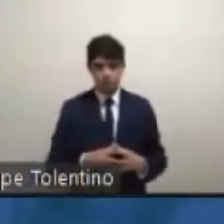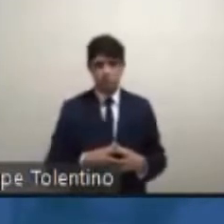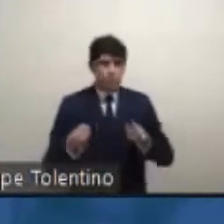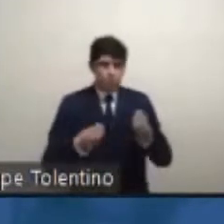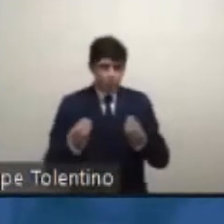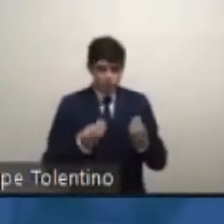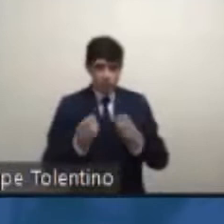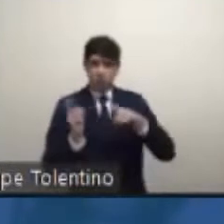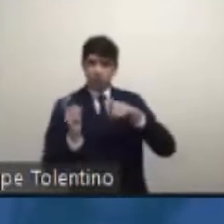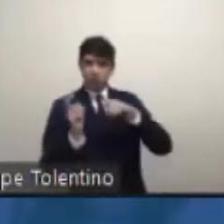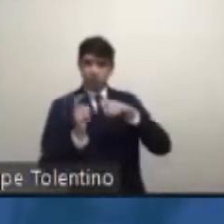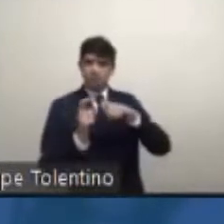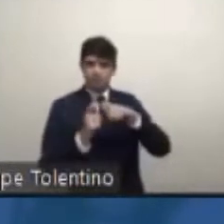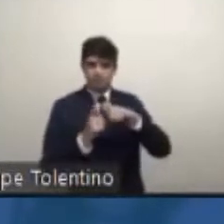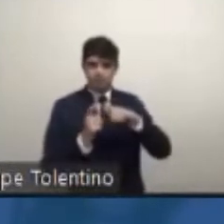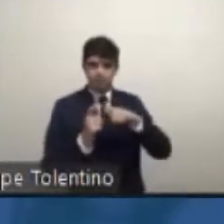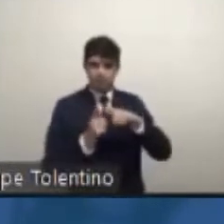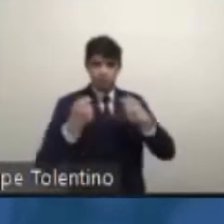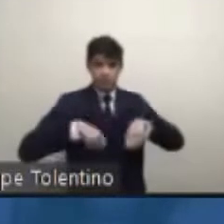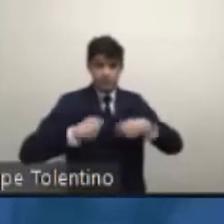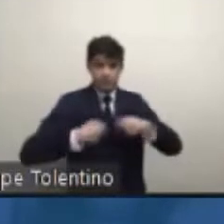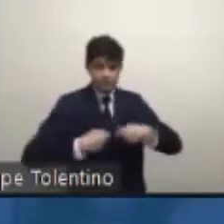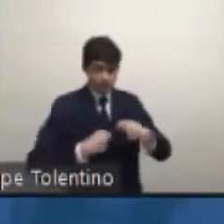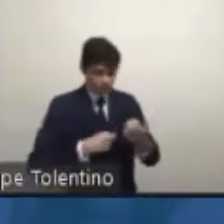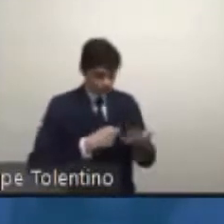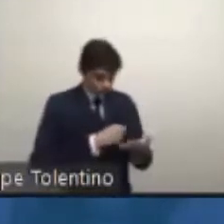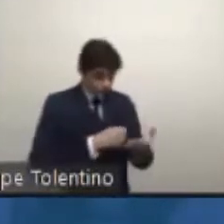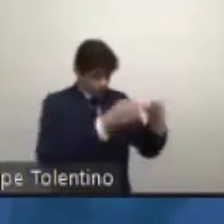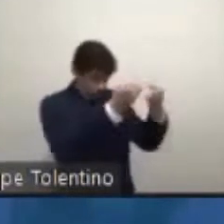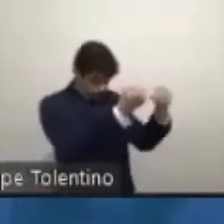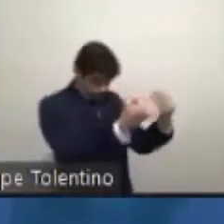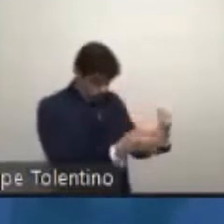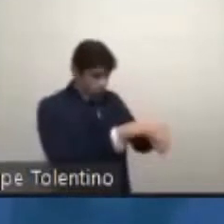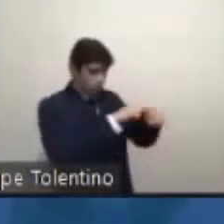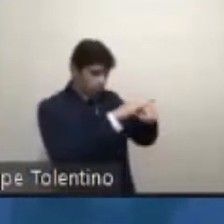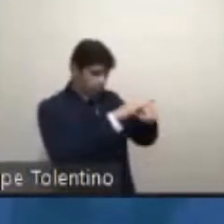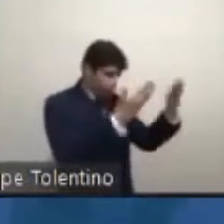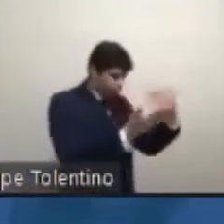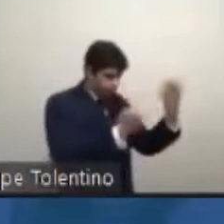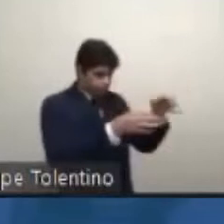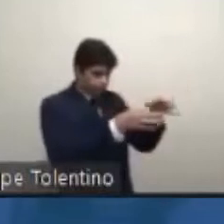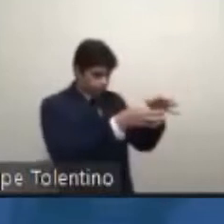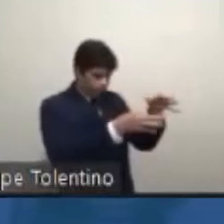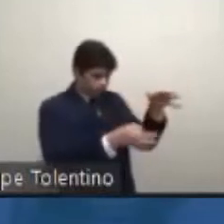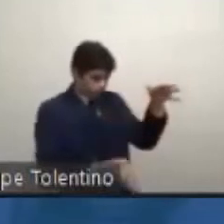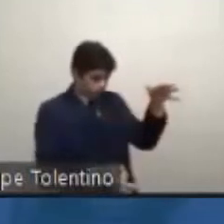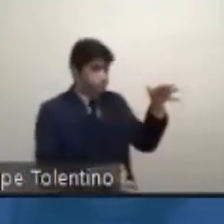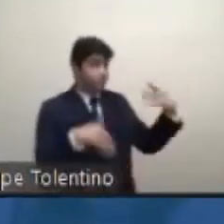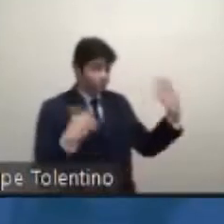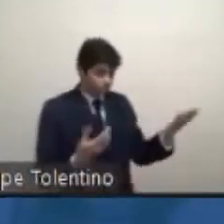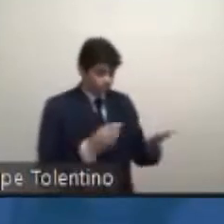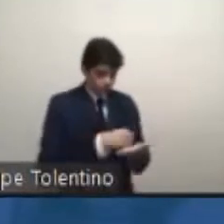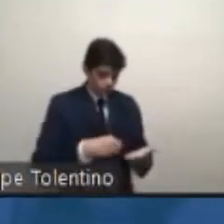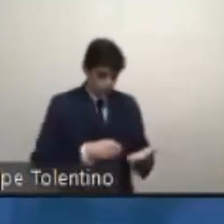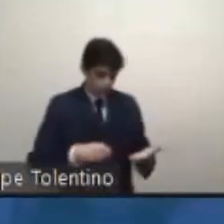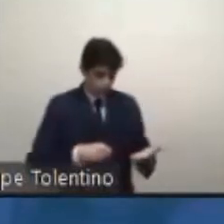médico registre no prontuário que há essa diretiva, inclusive se nessa diretiva há também a